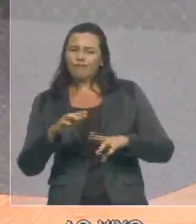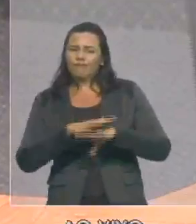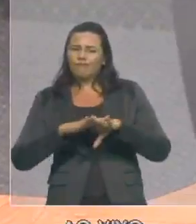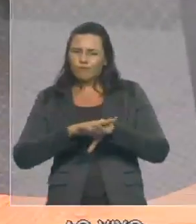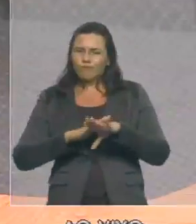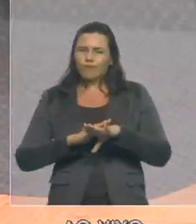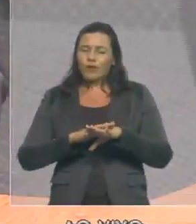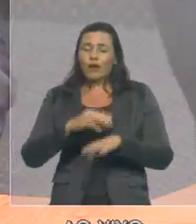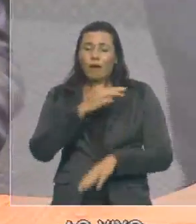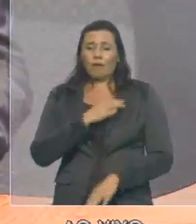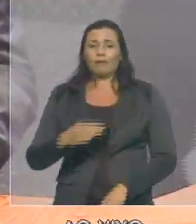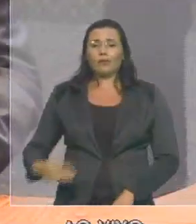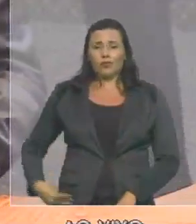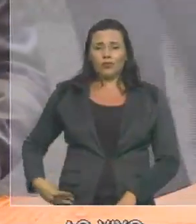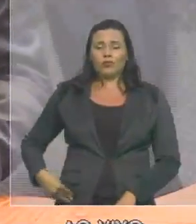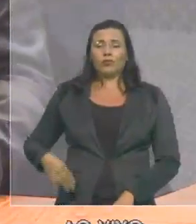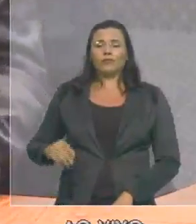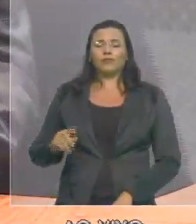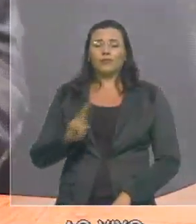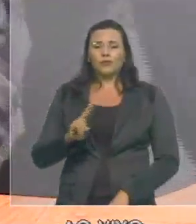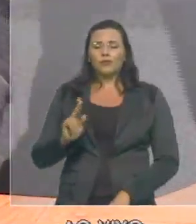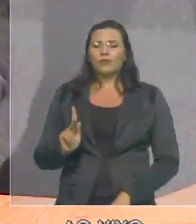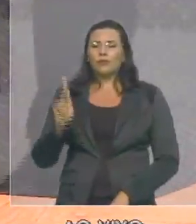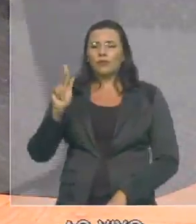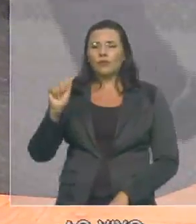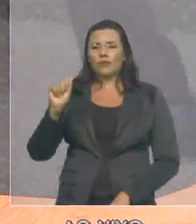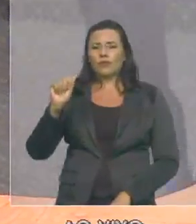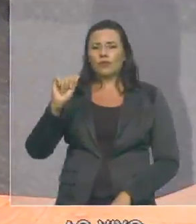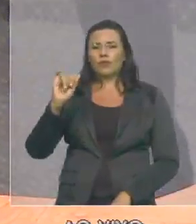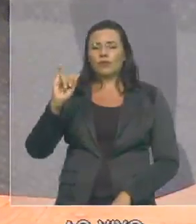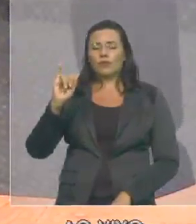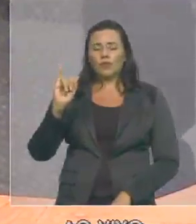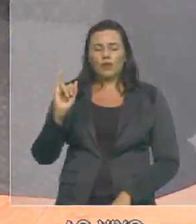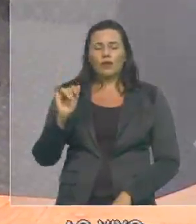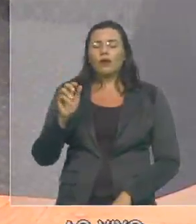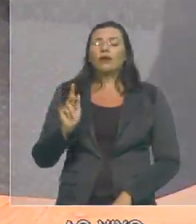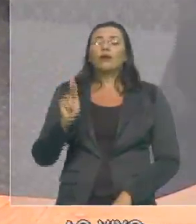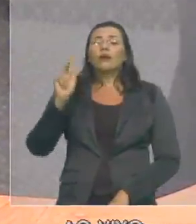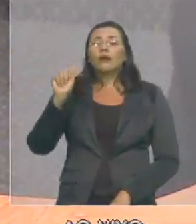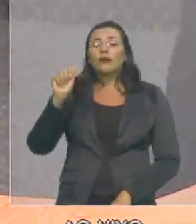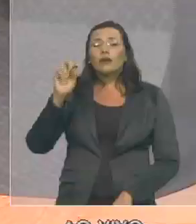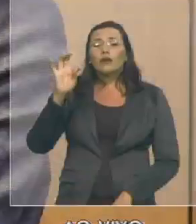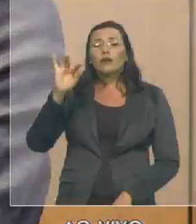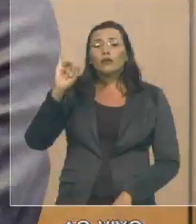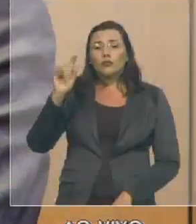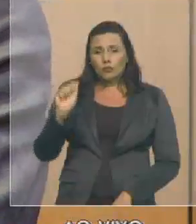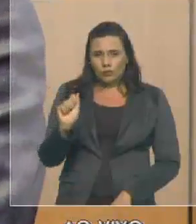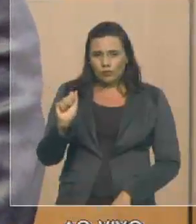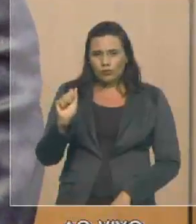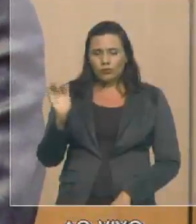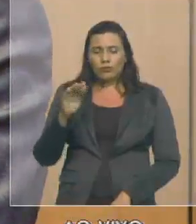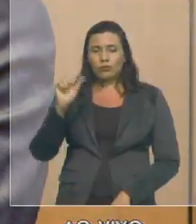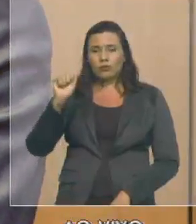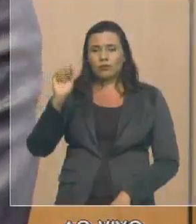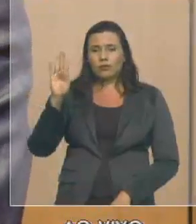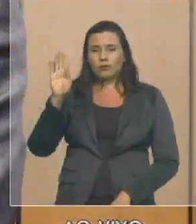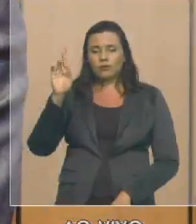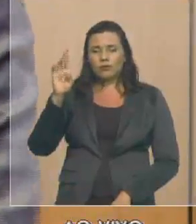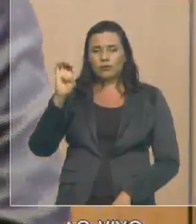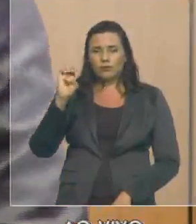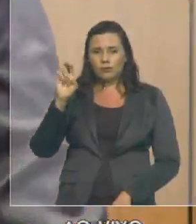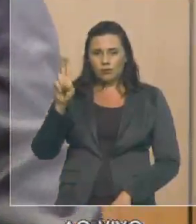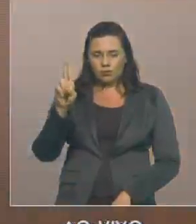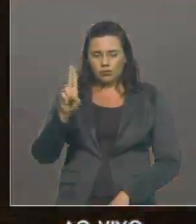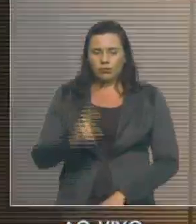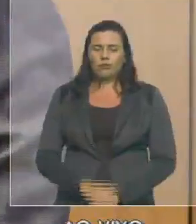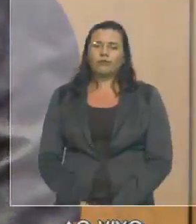Abreu, que é a ministra de Agricultura e hoje também Agricultura, Pecuária e Pesca, né, do Ministério da Agricultura, que a pesca se